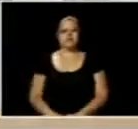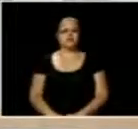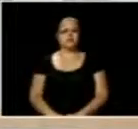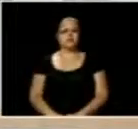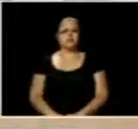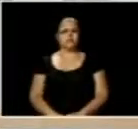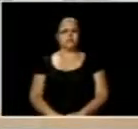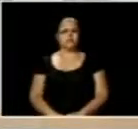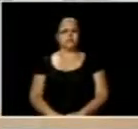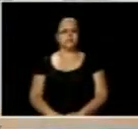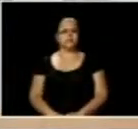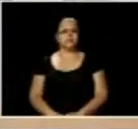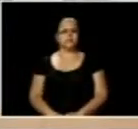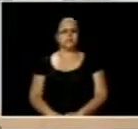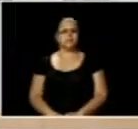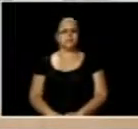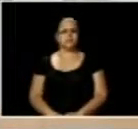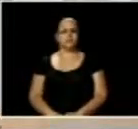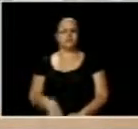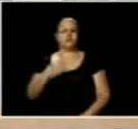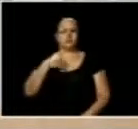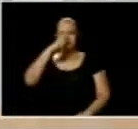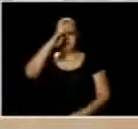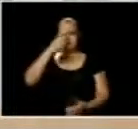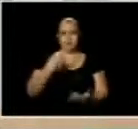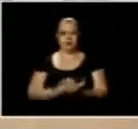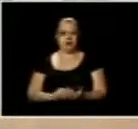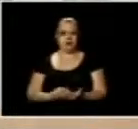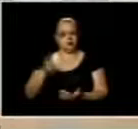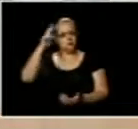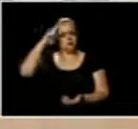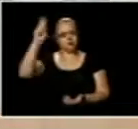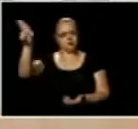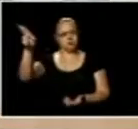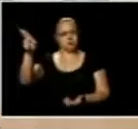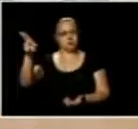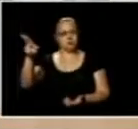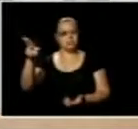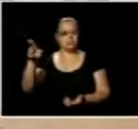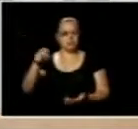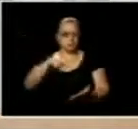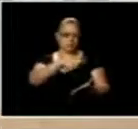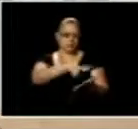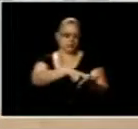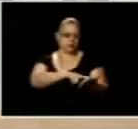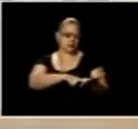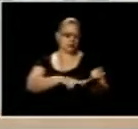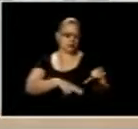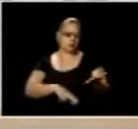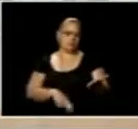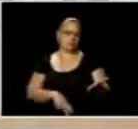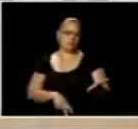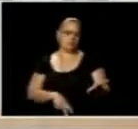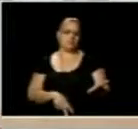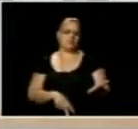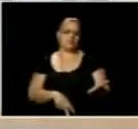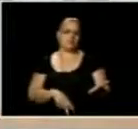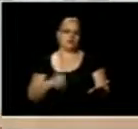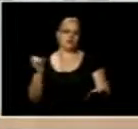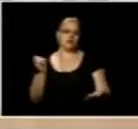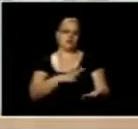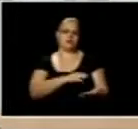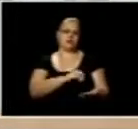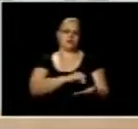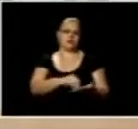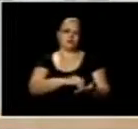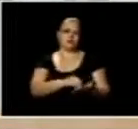conheço, só li a reportagem, li aqui a matéria, não tem nada que a desabone a secretária, a nova secretária da